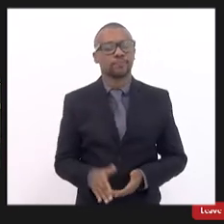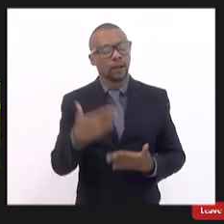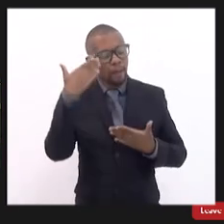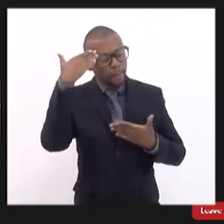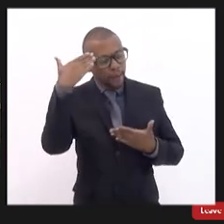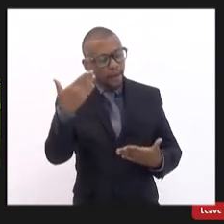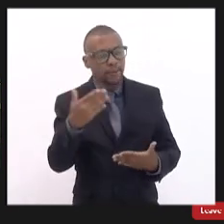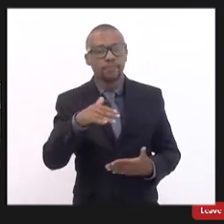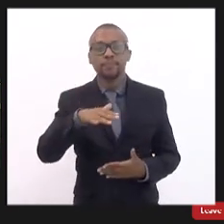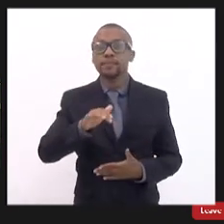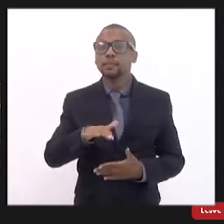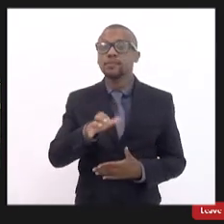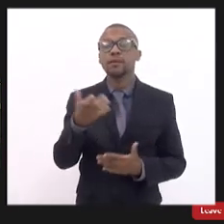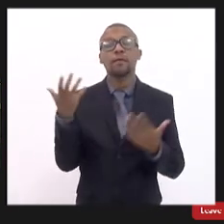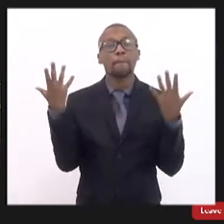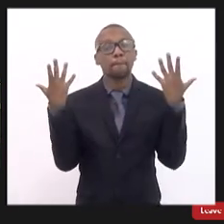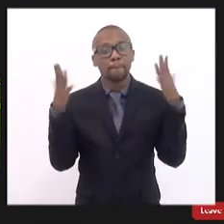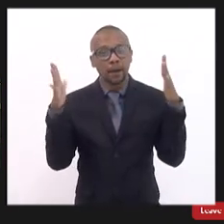quero parabenizar